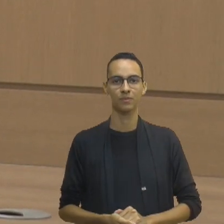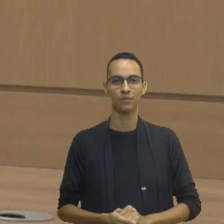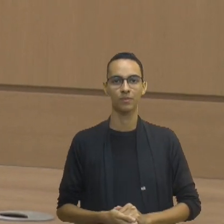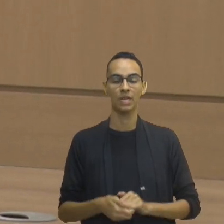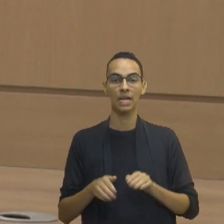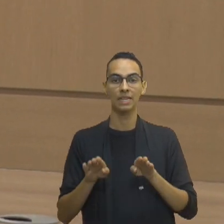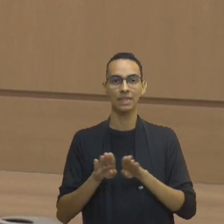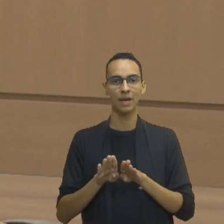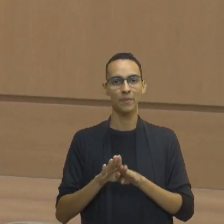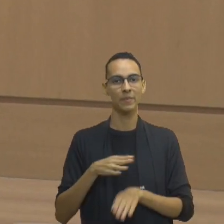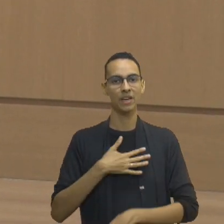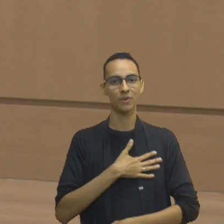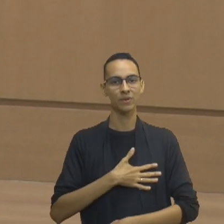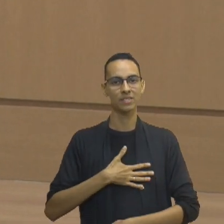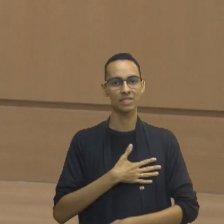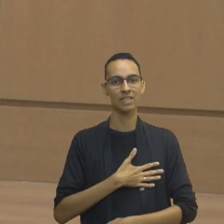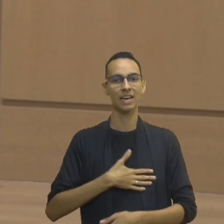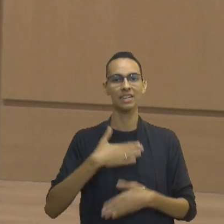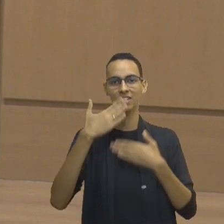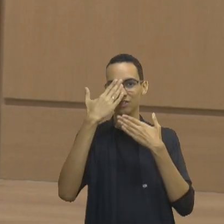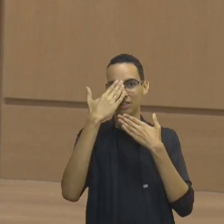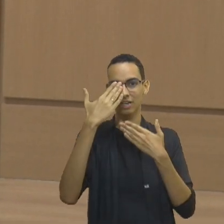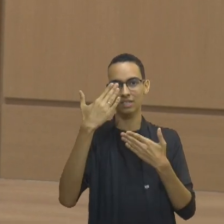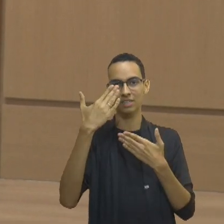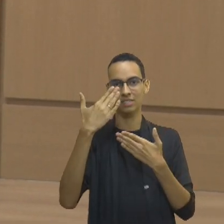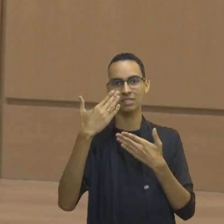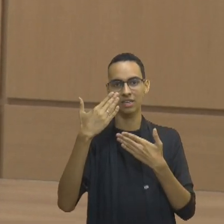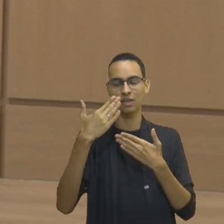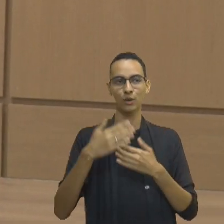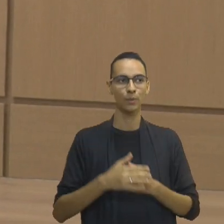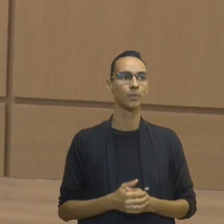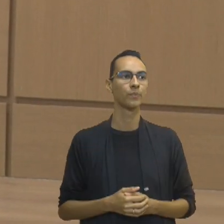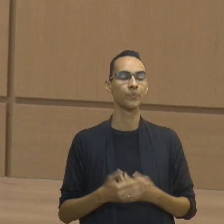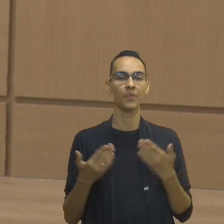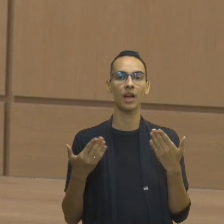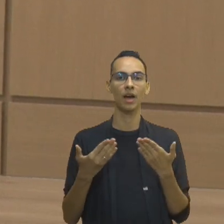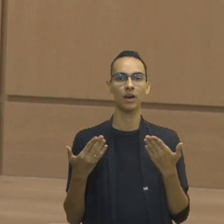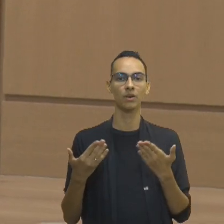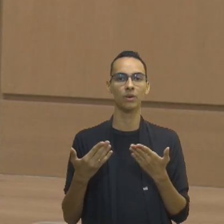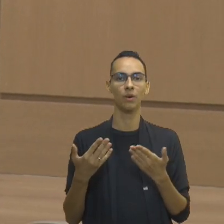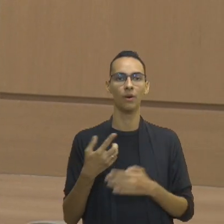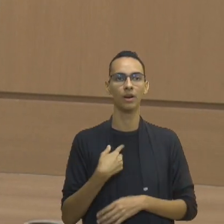Eu agradeço também. Agora nós vamos